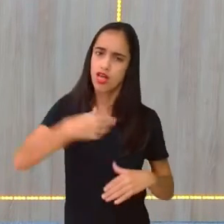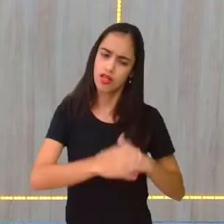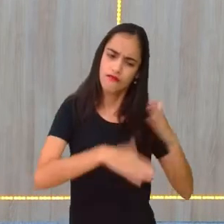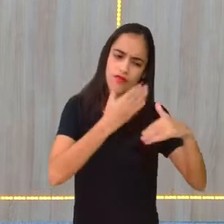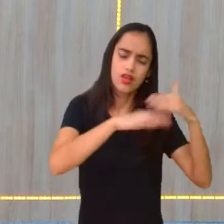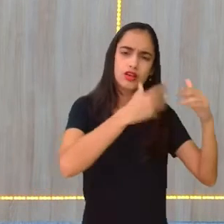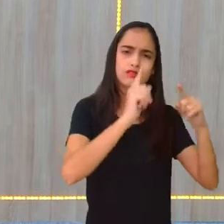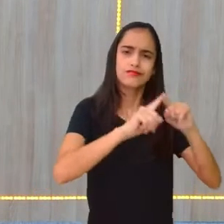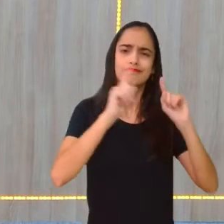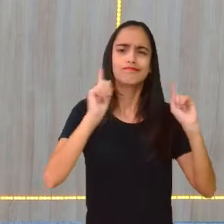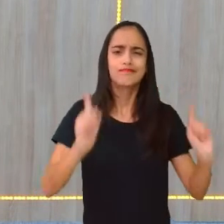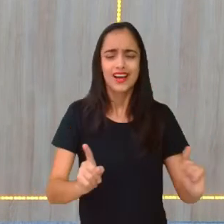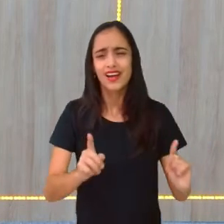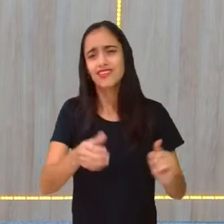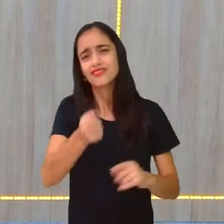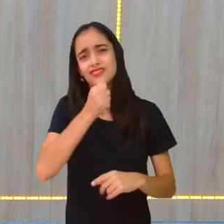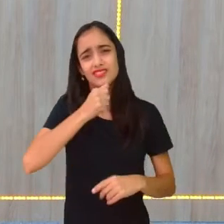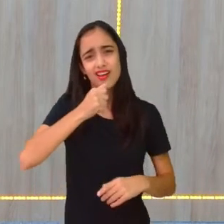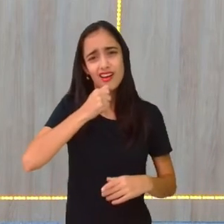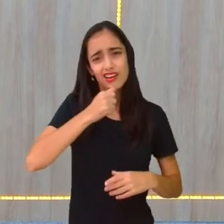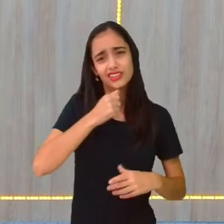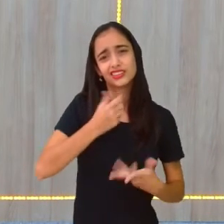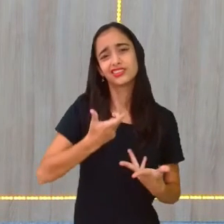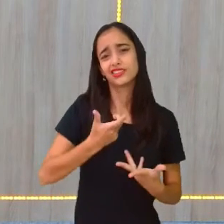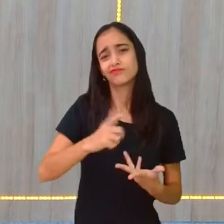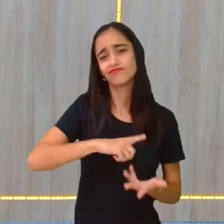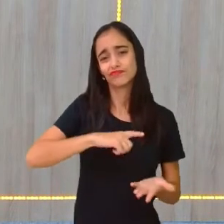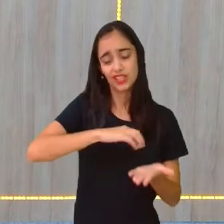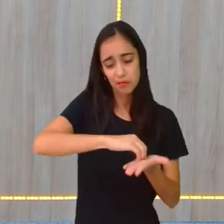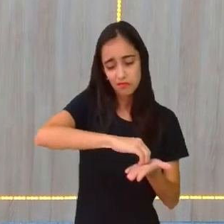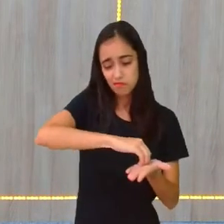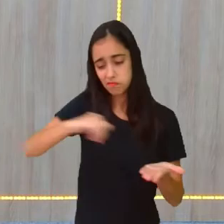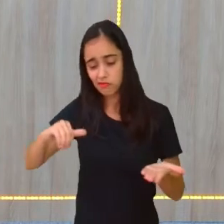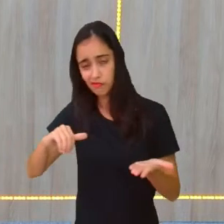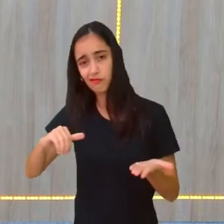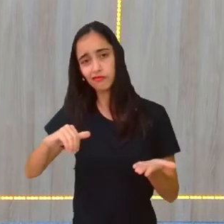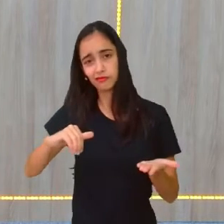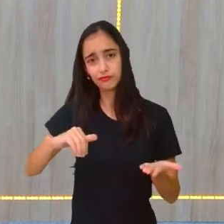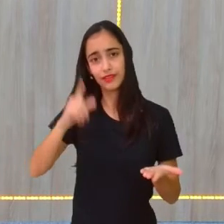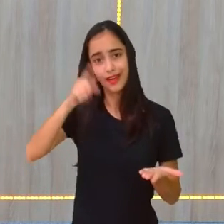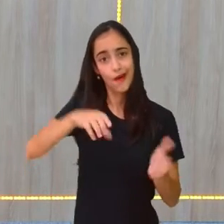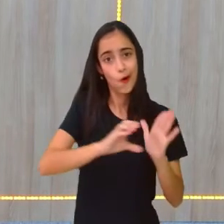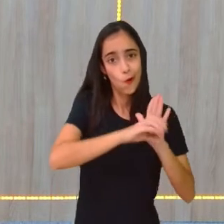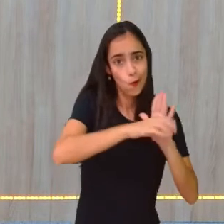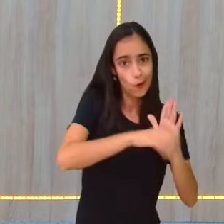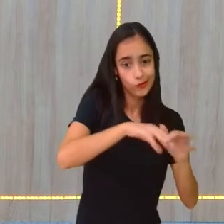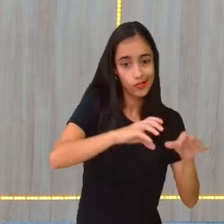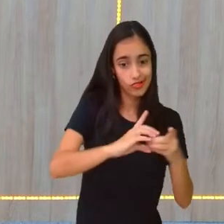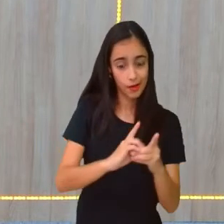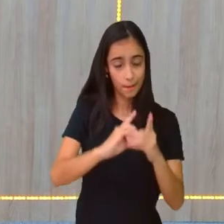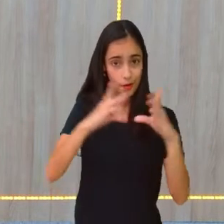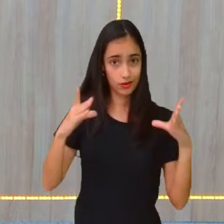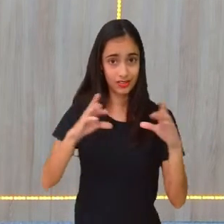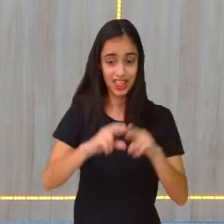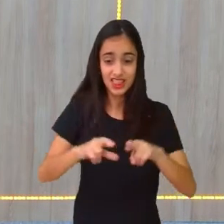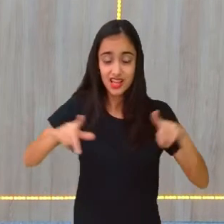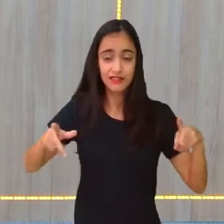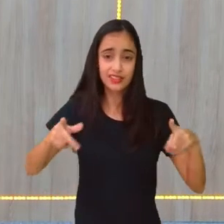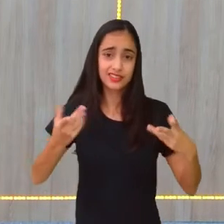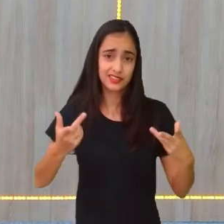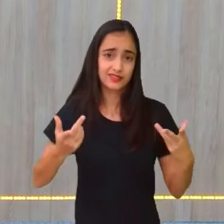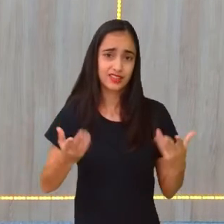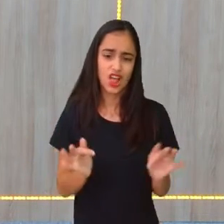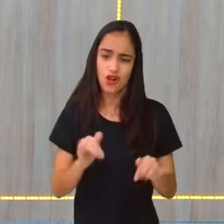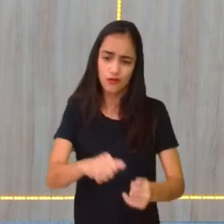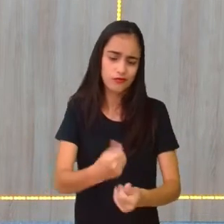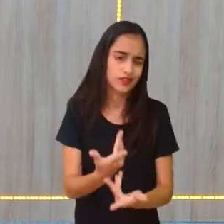época, mas era ainda excludente, certo? Era um conceito de democracia que terminava não